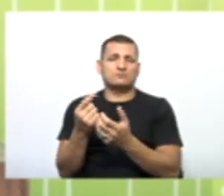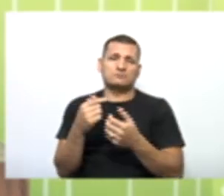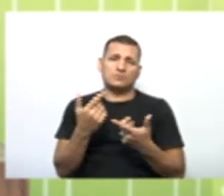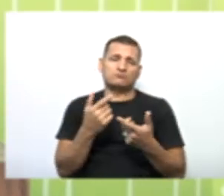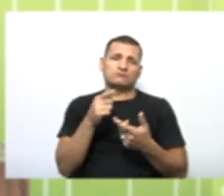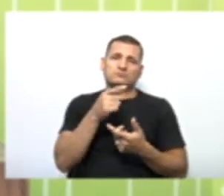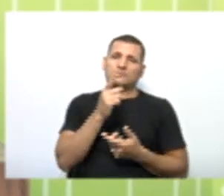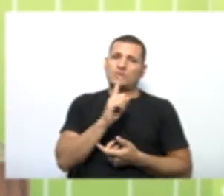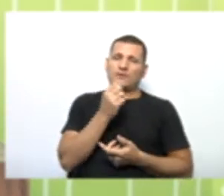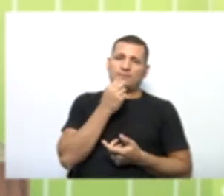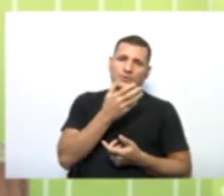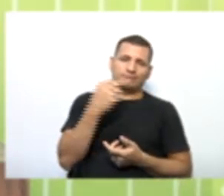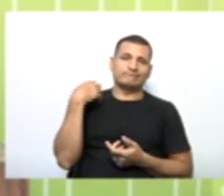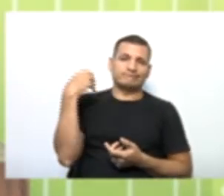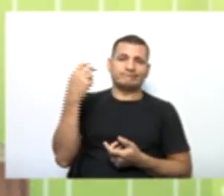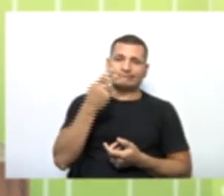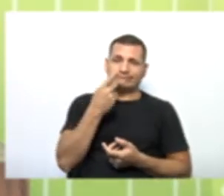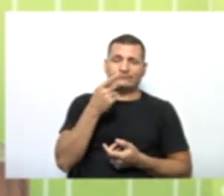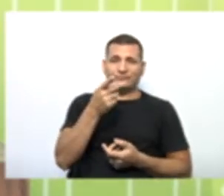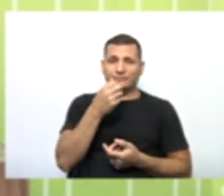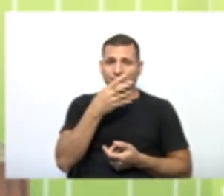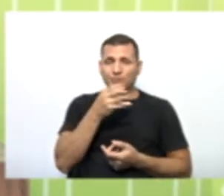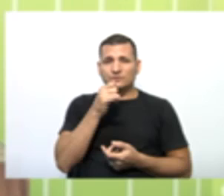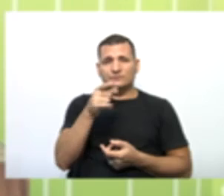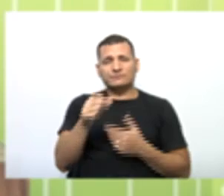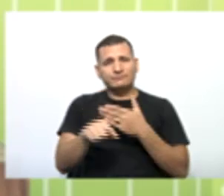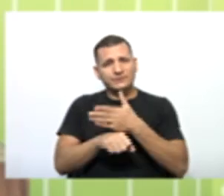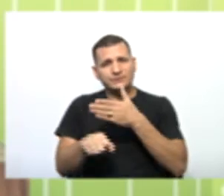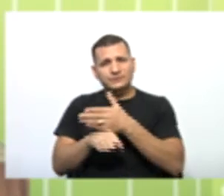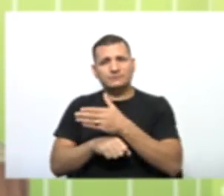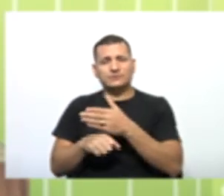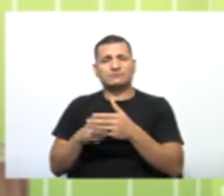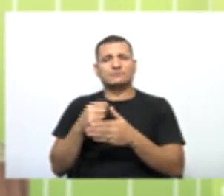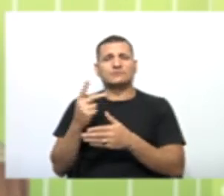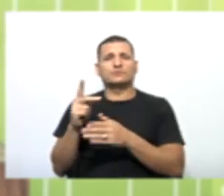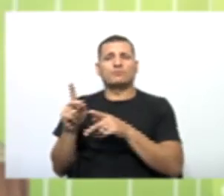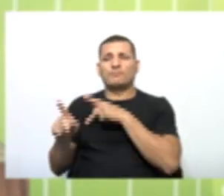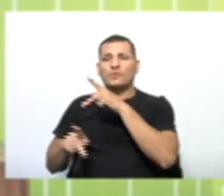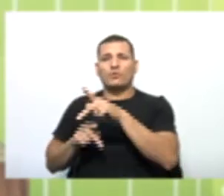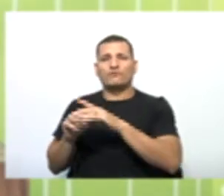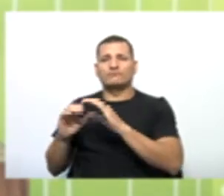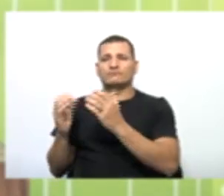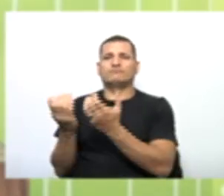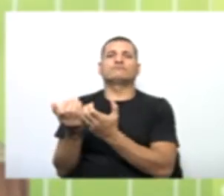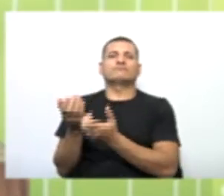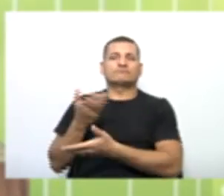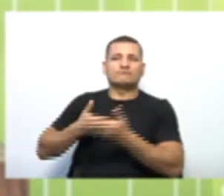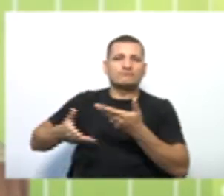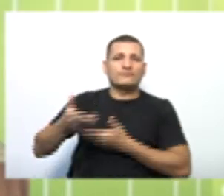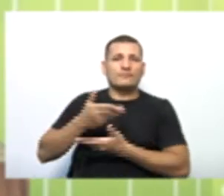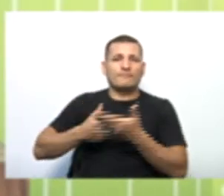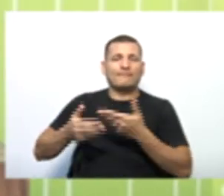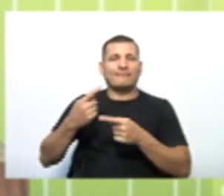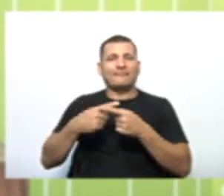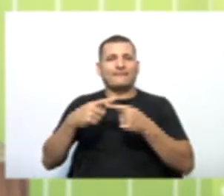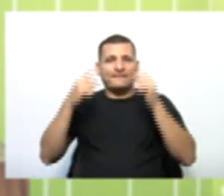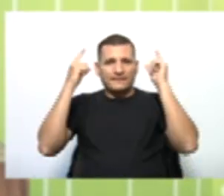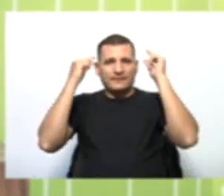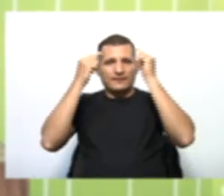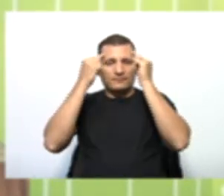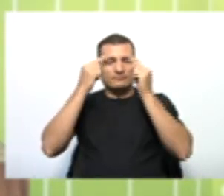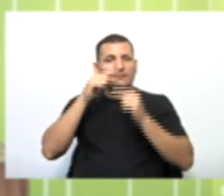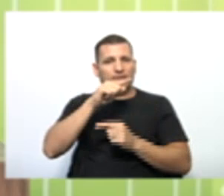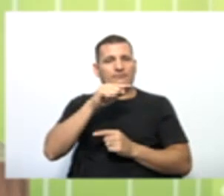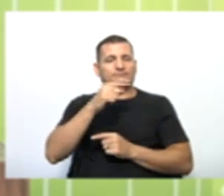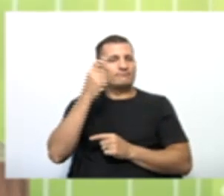ser bom se você participa da governança do seu povo. Porque o grego tinha essa ideia, né? Se você não participa